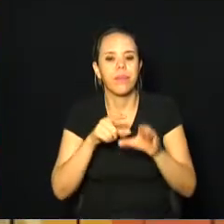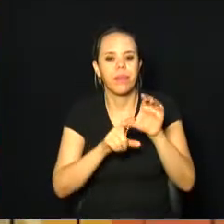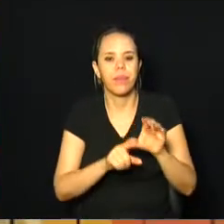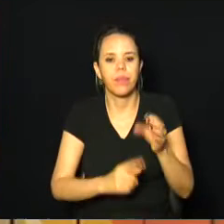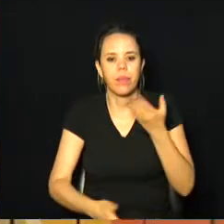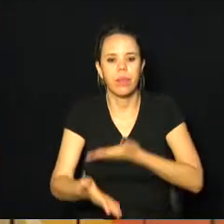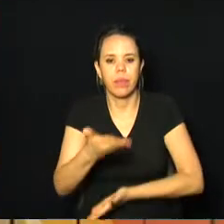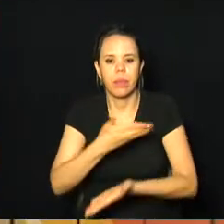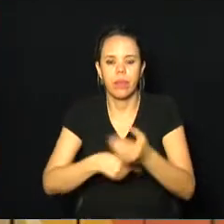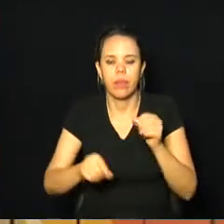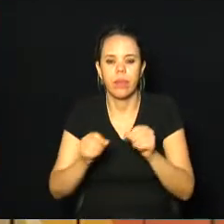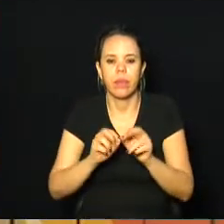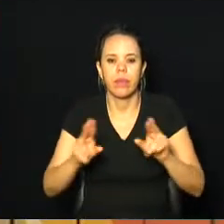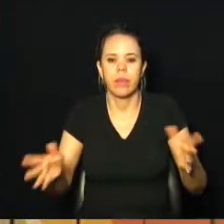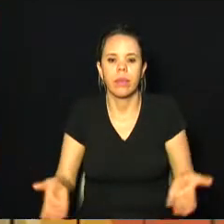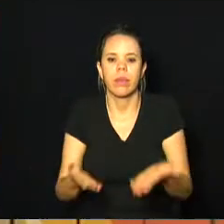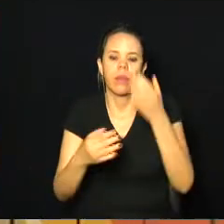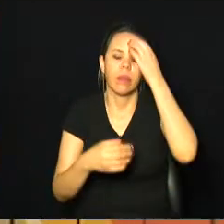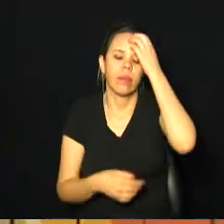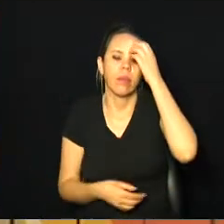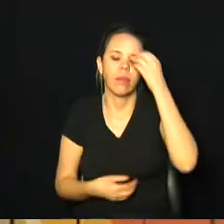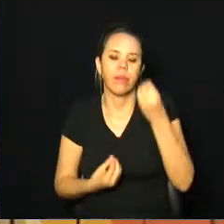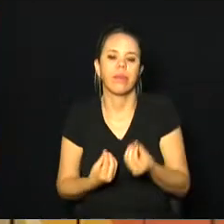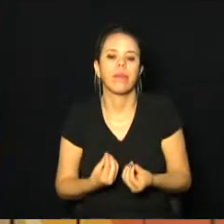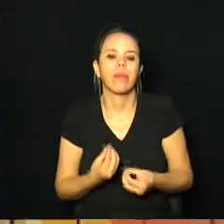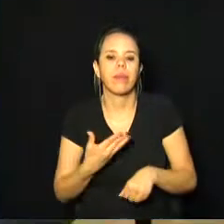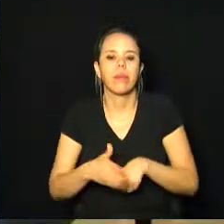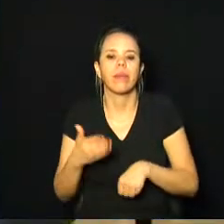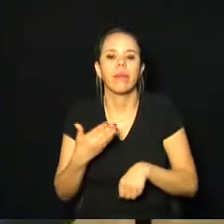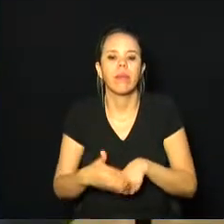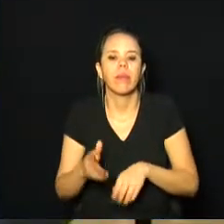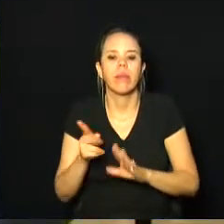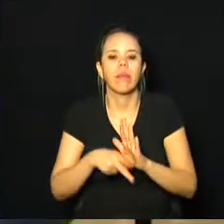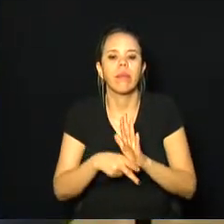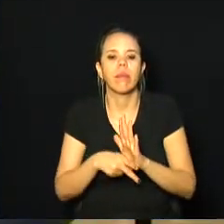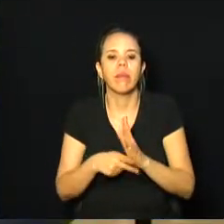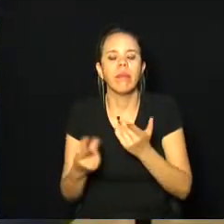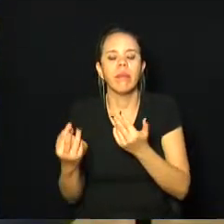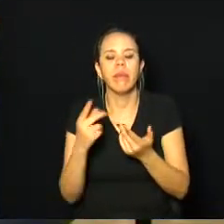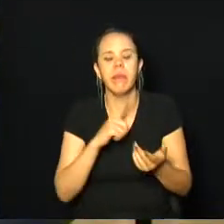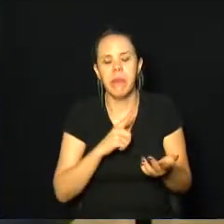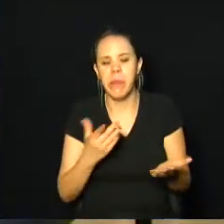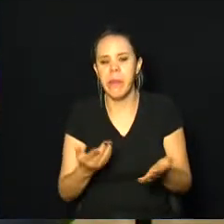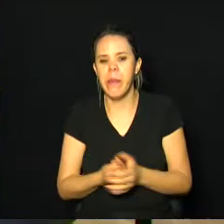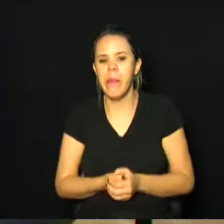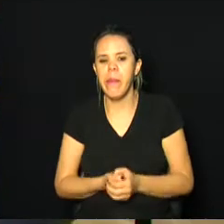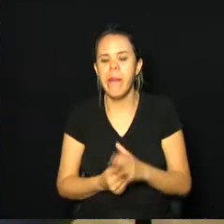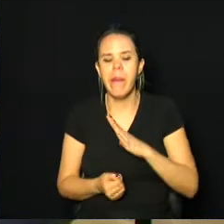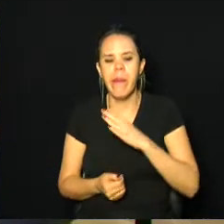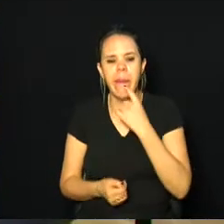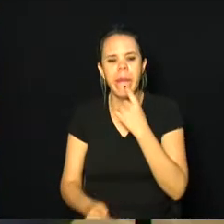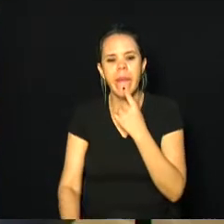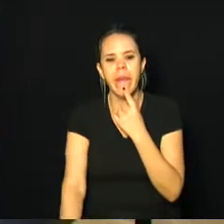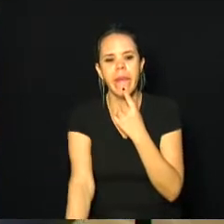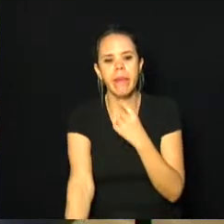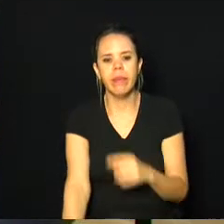outro para fazer a diferença e colocar em prática os projetos como você tem hoje aqui na cidade de